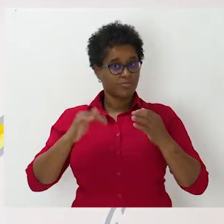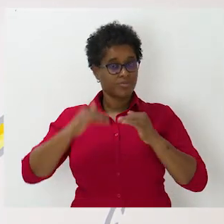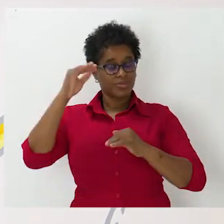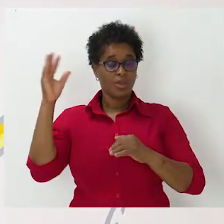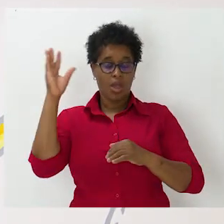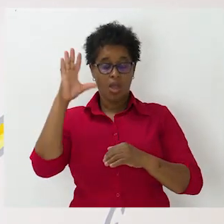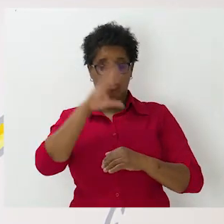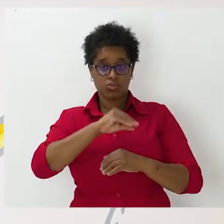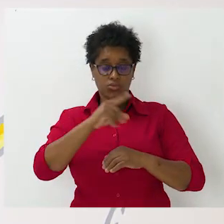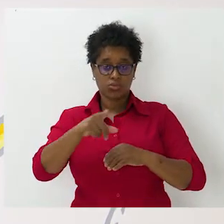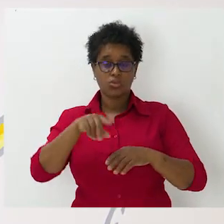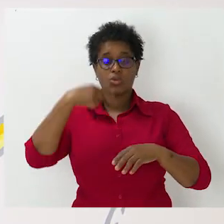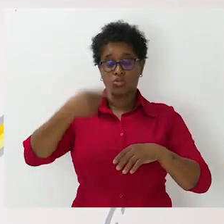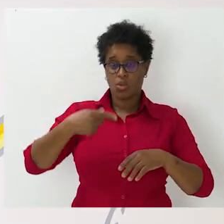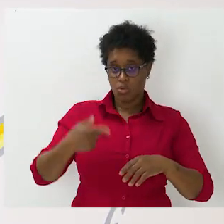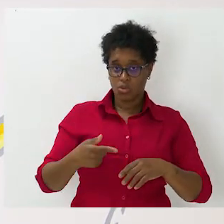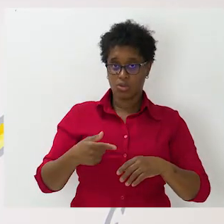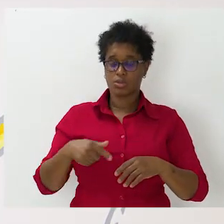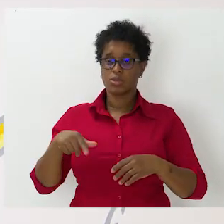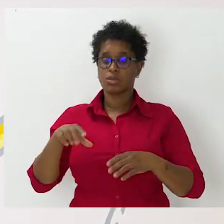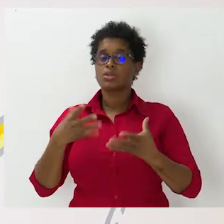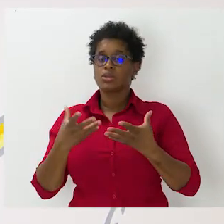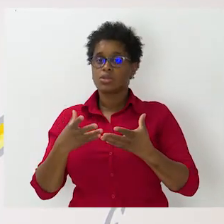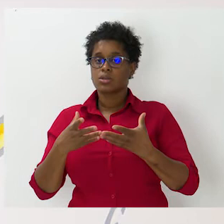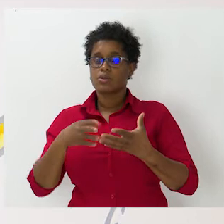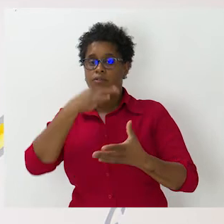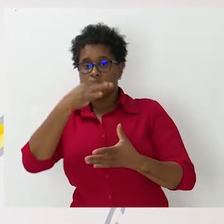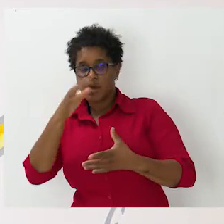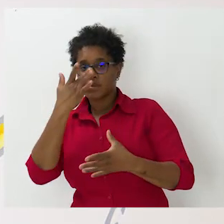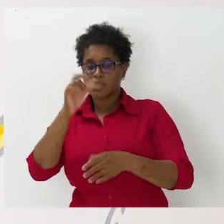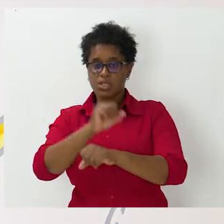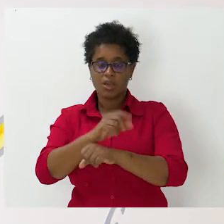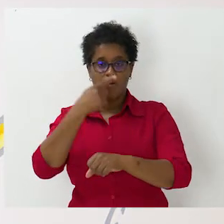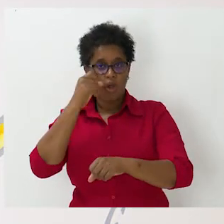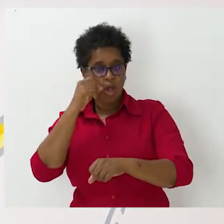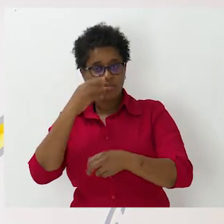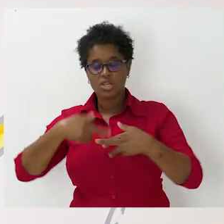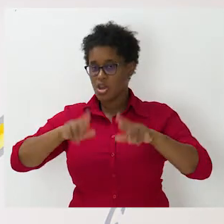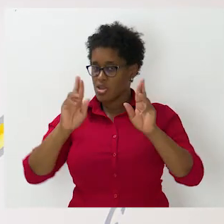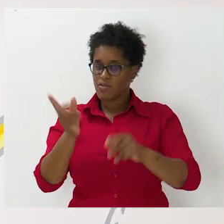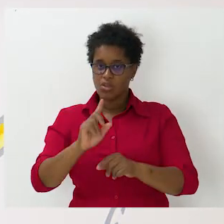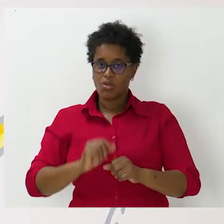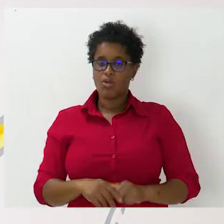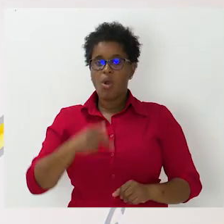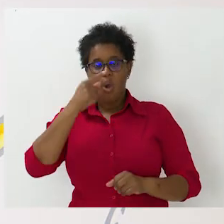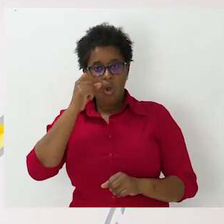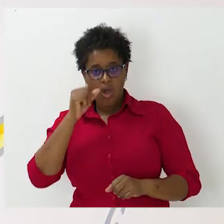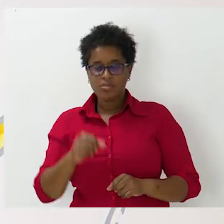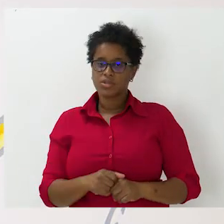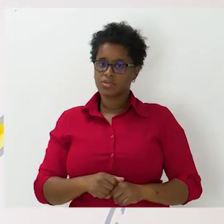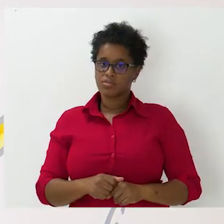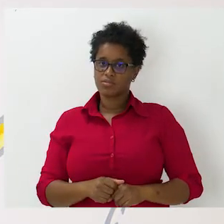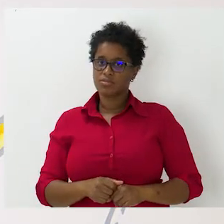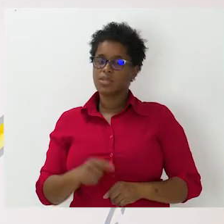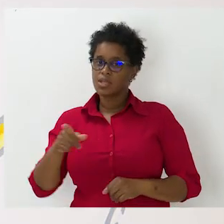destacamos os escravos. Homens não livres, homens